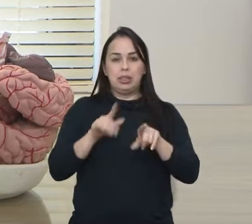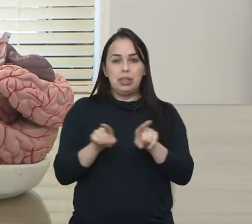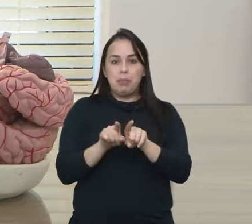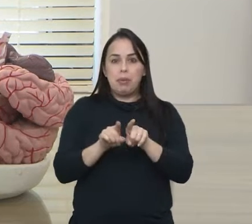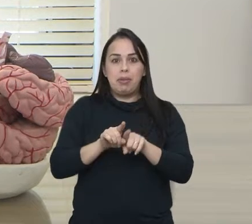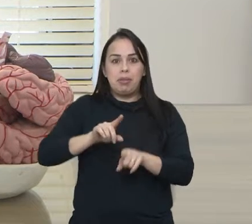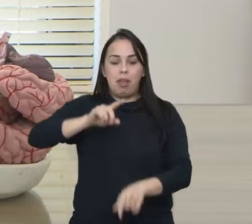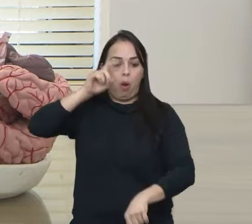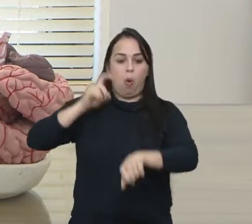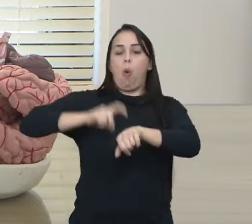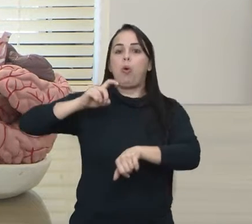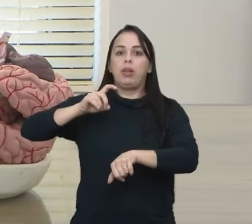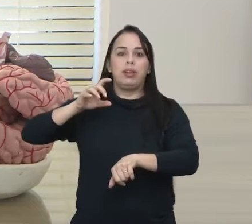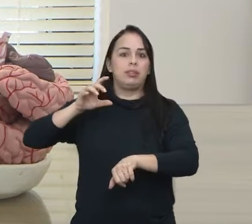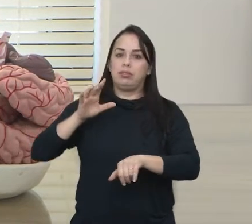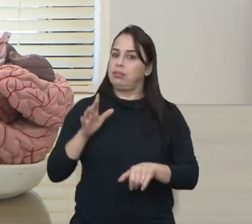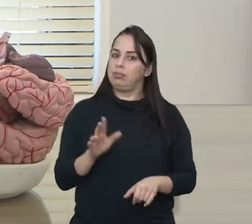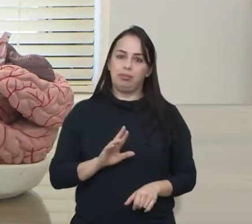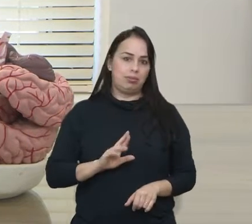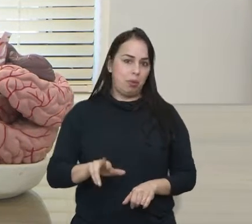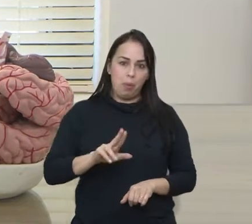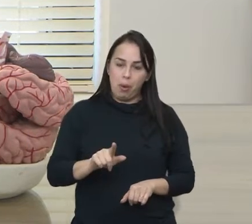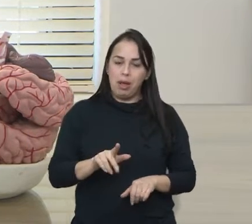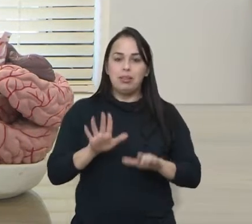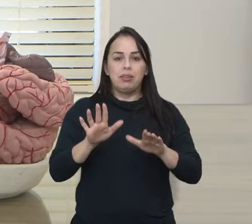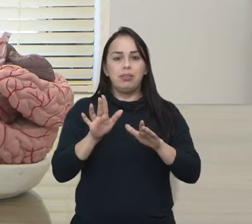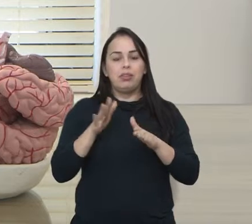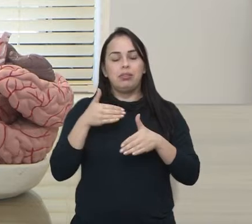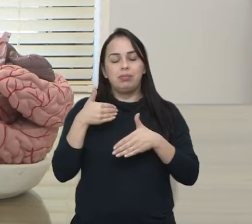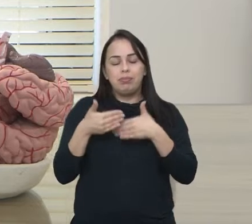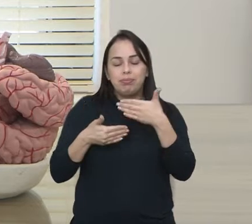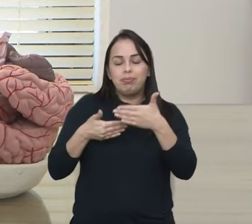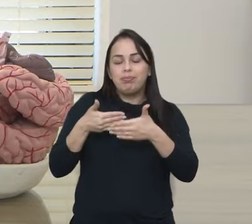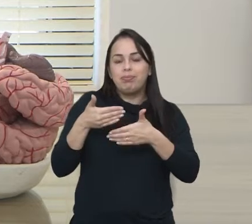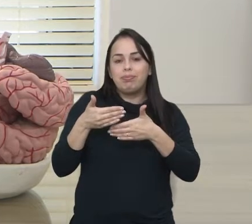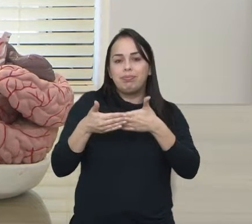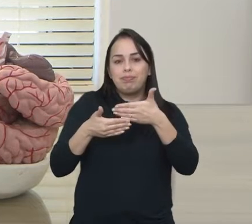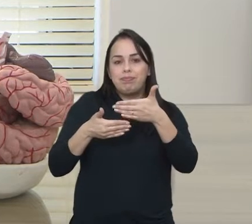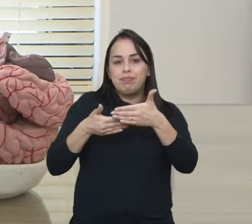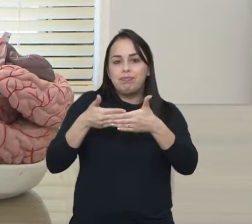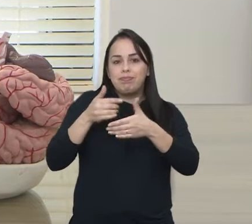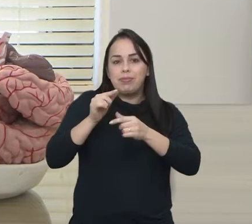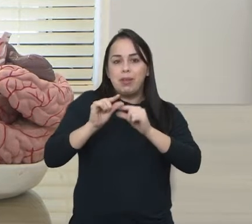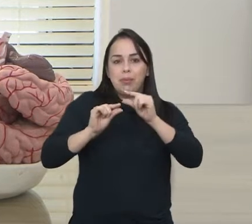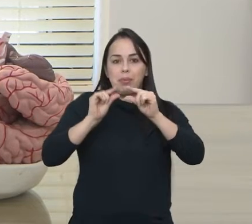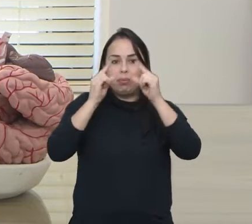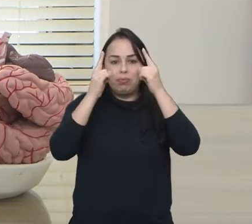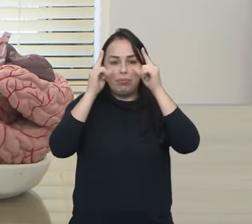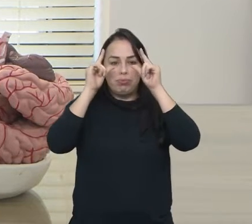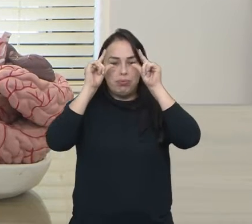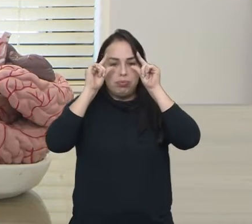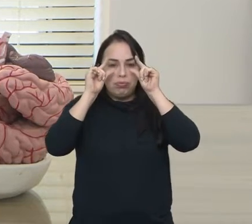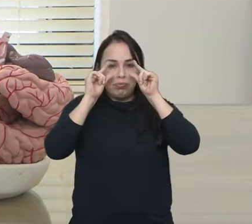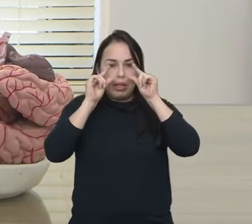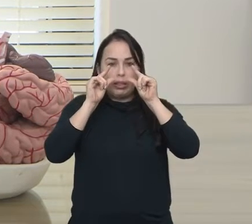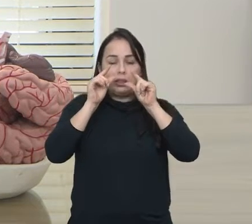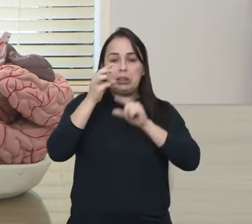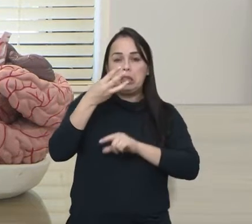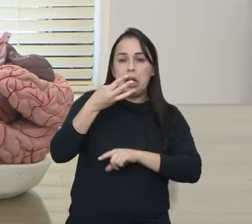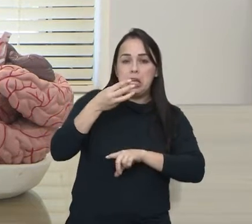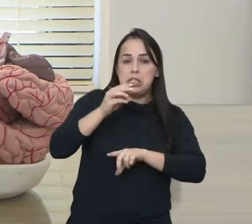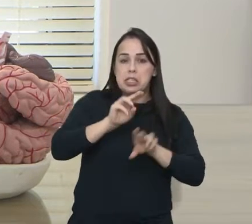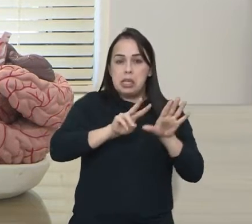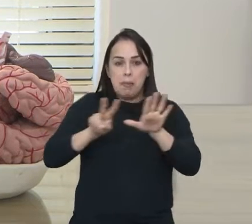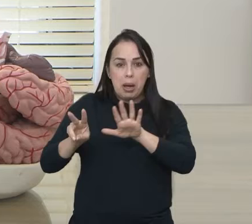não é súbito, não acontece de repente. Ele vai vindo devagarzinho e mais ou menos em torno de 2 ou